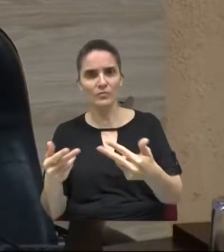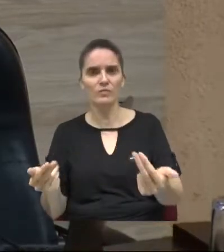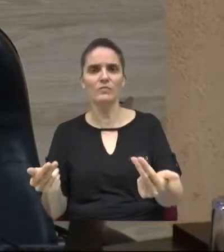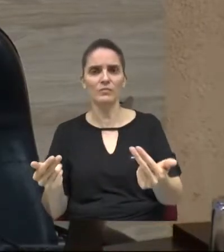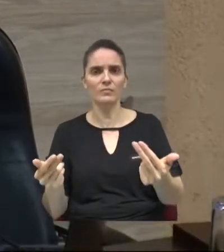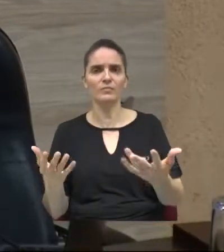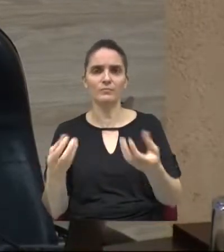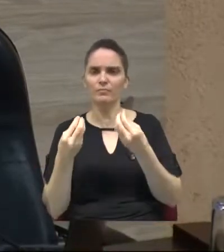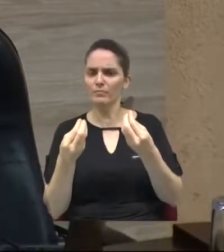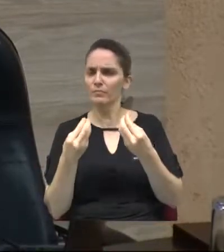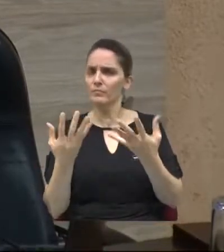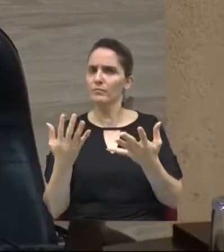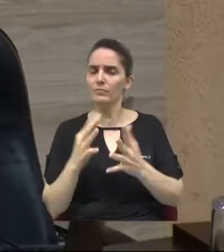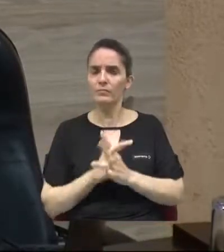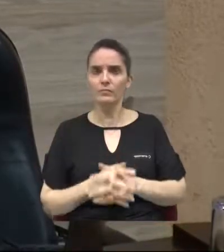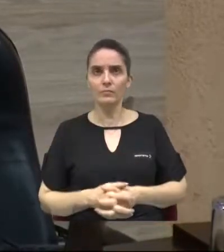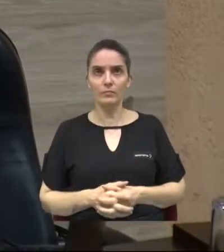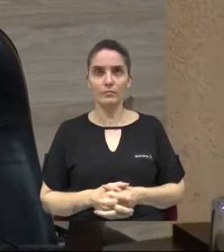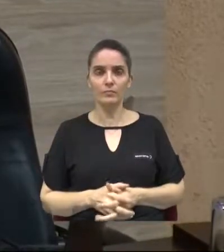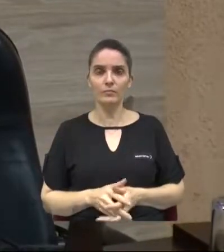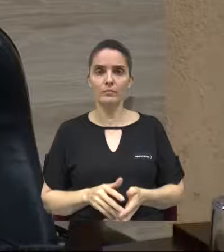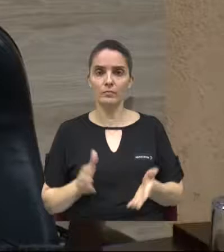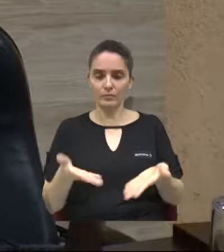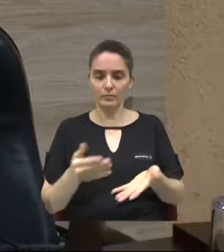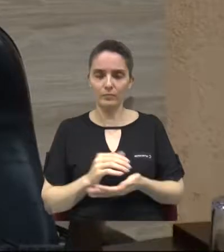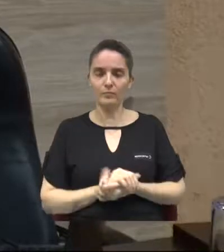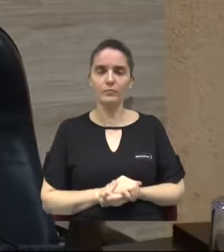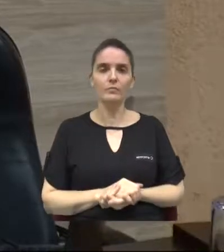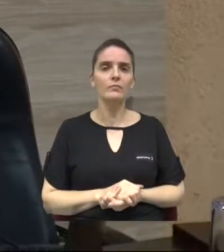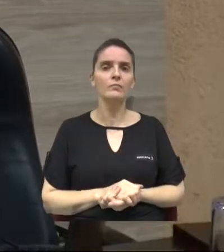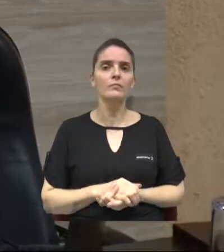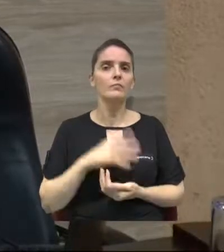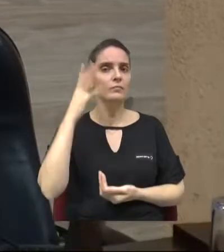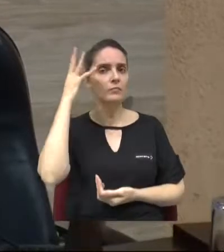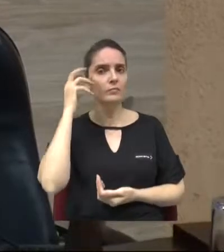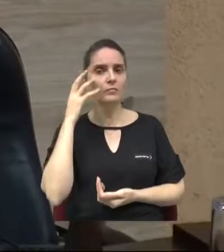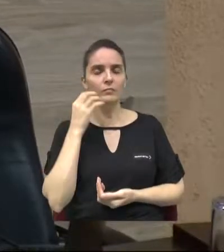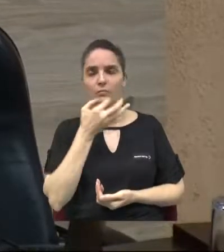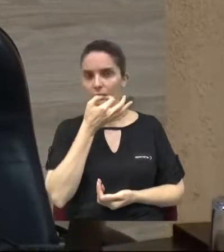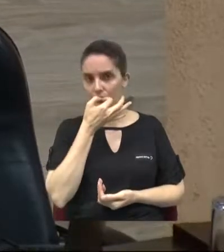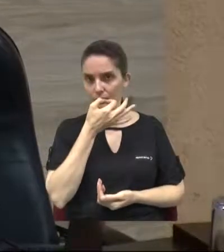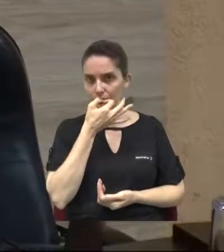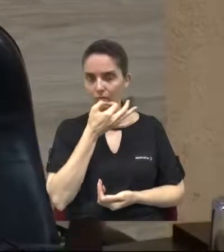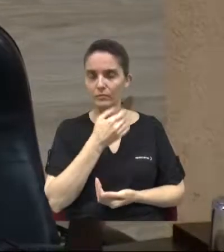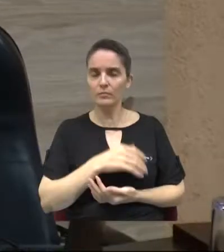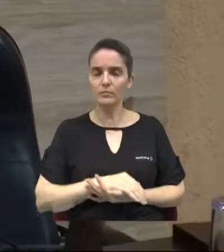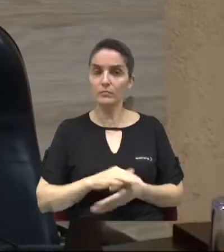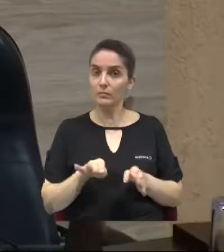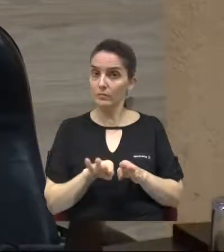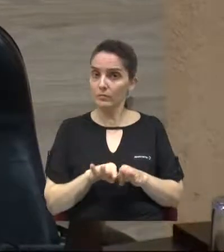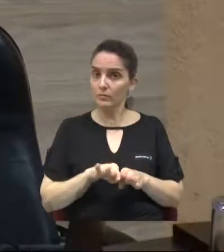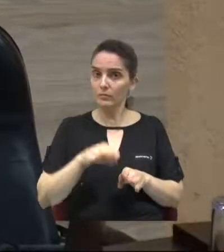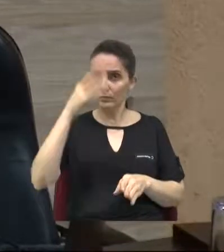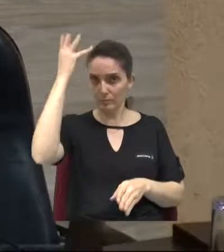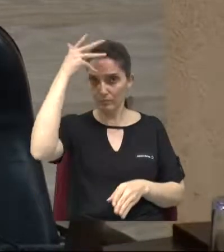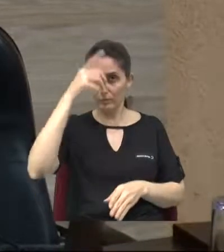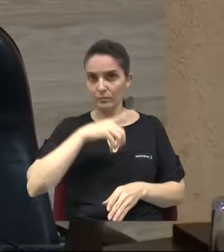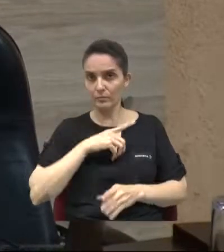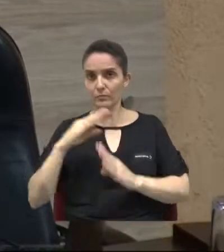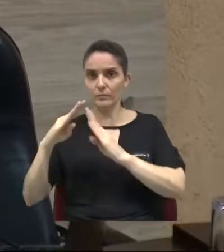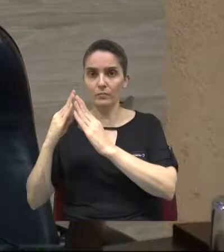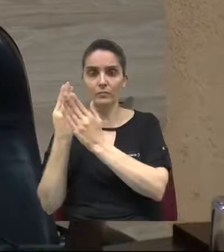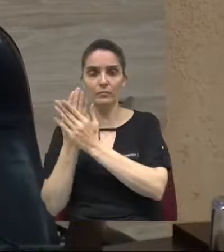essa situação. Uma parte. Precisamos. Pois não, vereadora. Inclusive, vereadora Érica, teve creche que